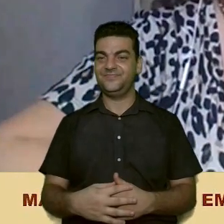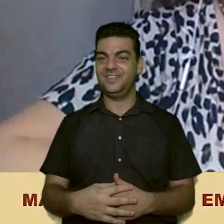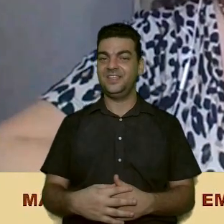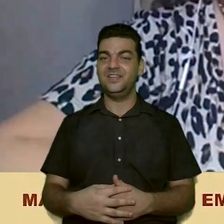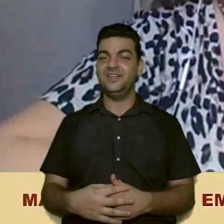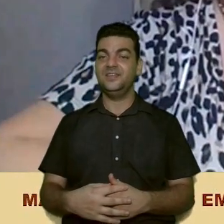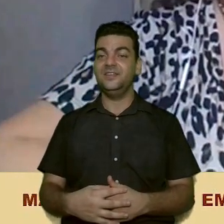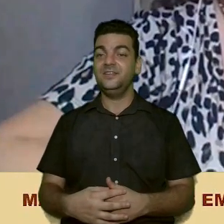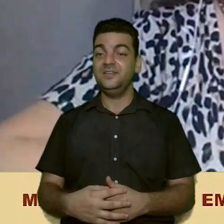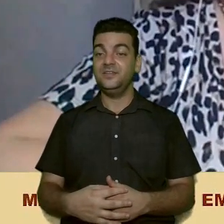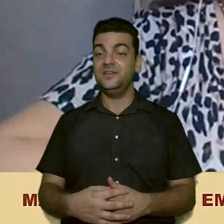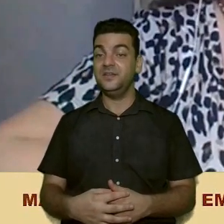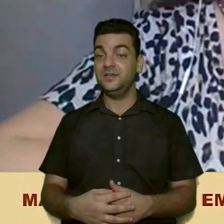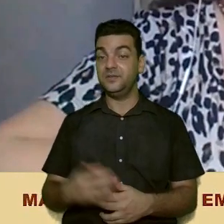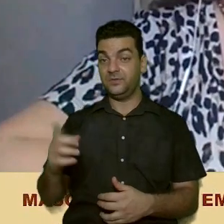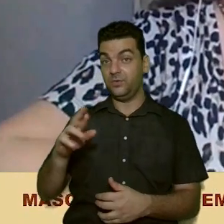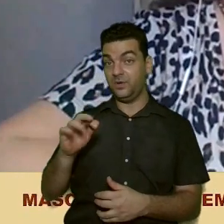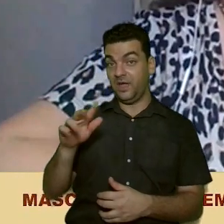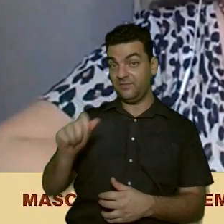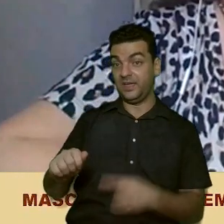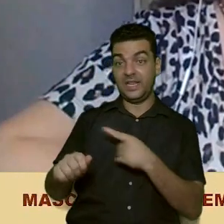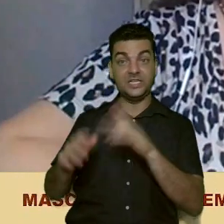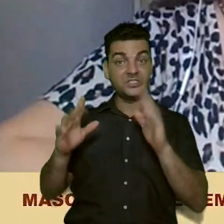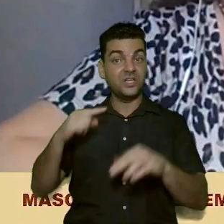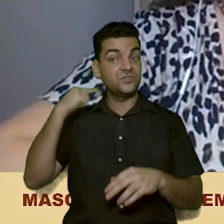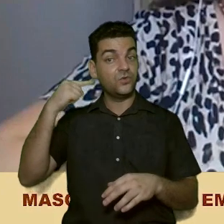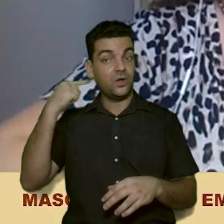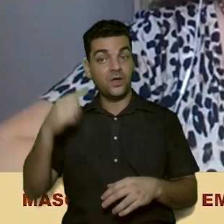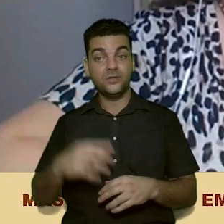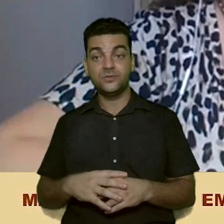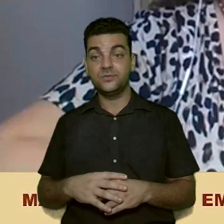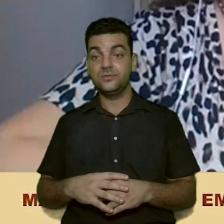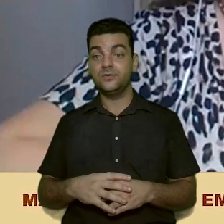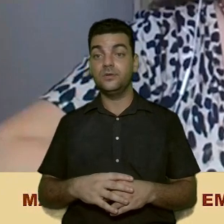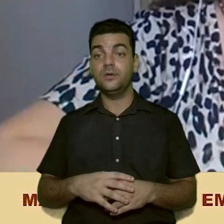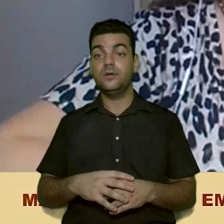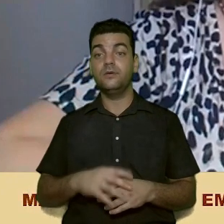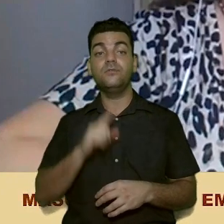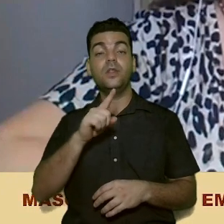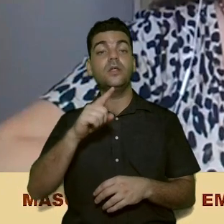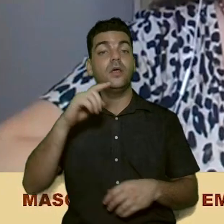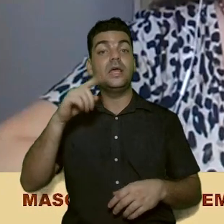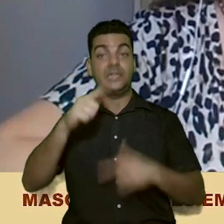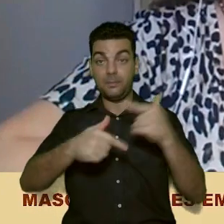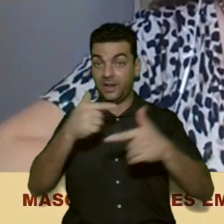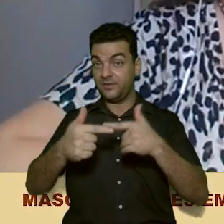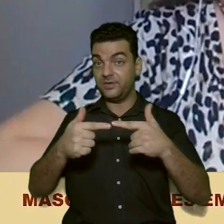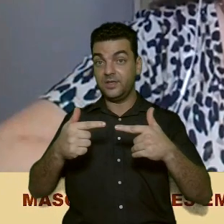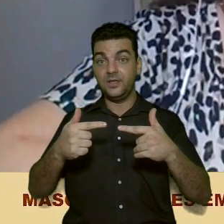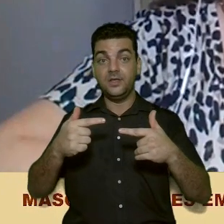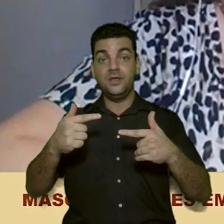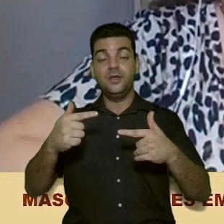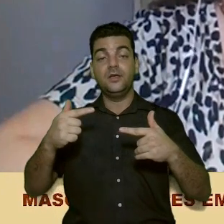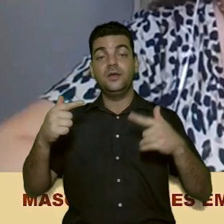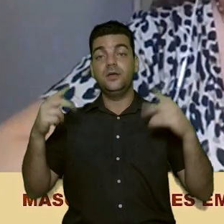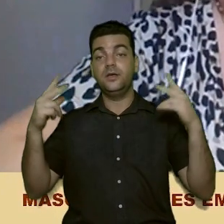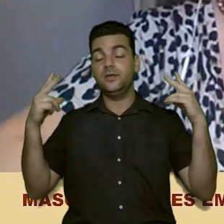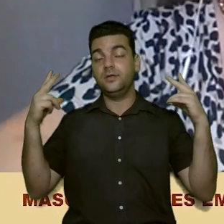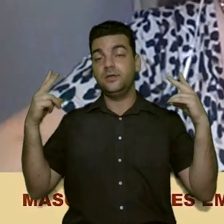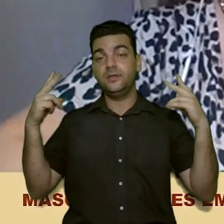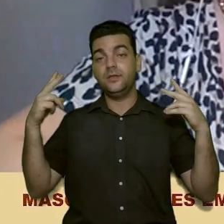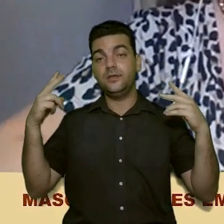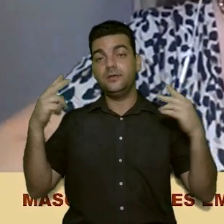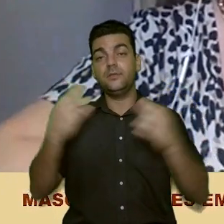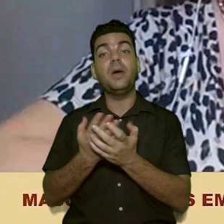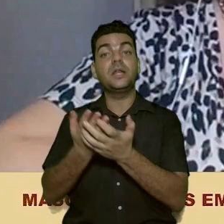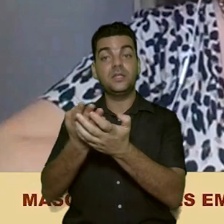do Rafa, um cara que estava lá advogado da Marinha e de repente fala, mano, eu quero mexer com flores. Sabe? E o primeiro evento que você